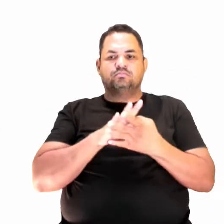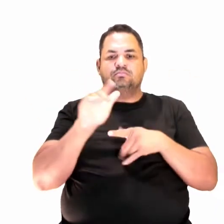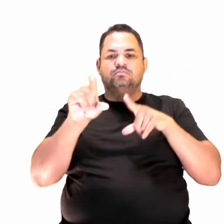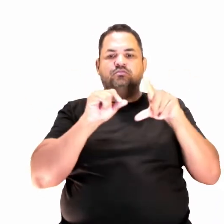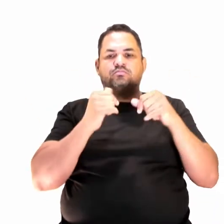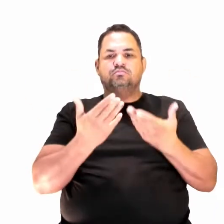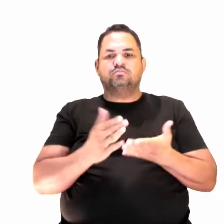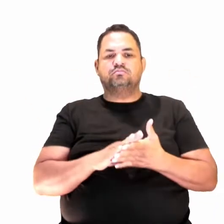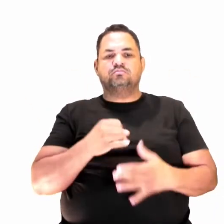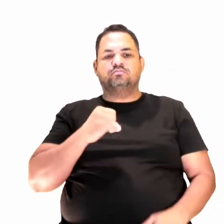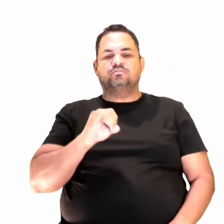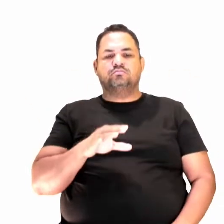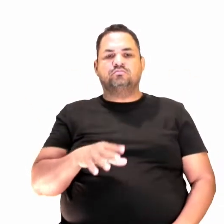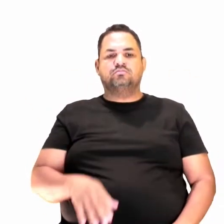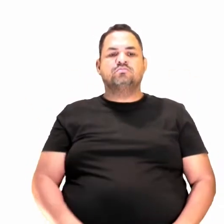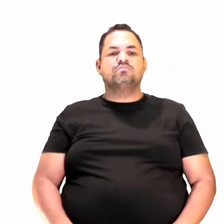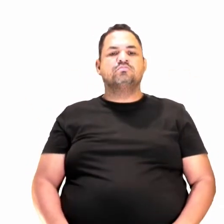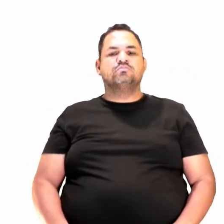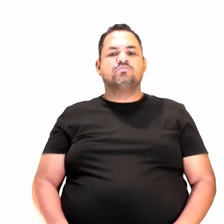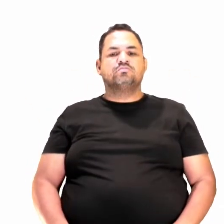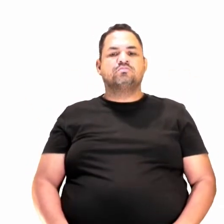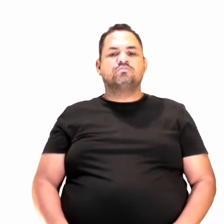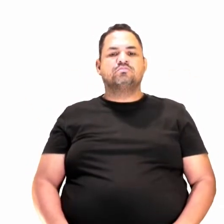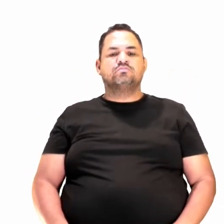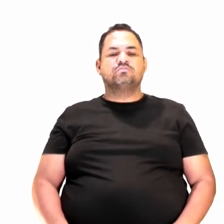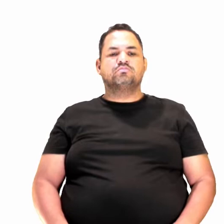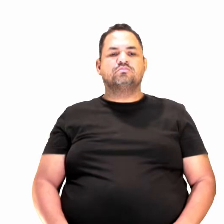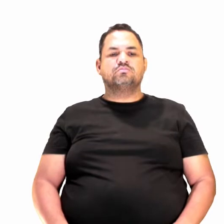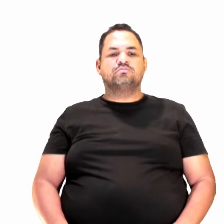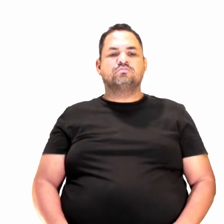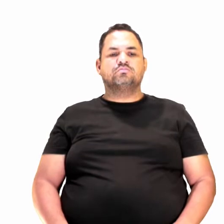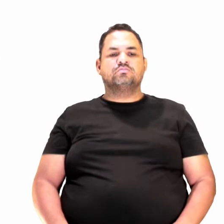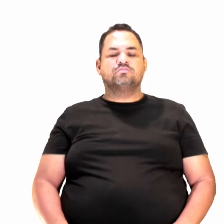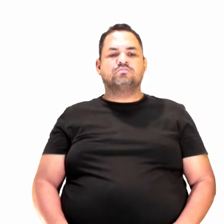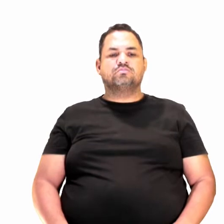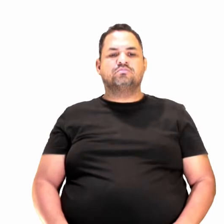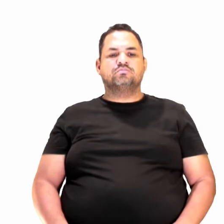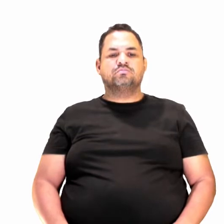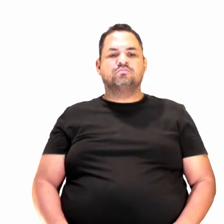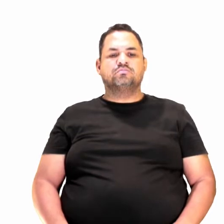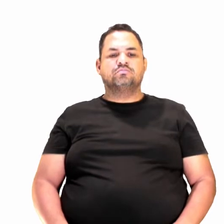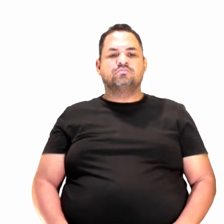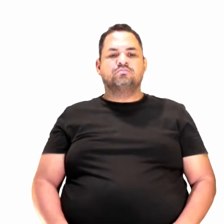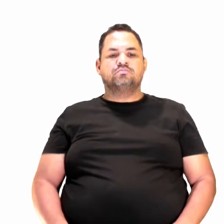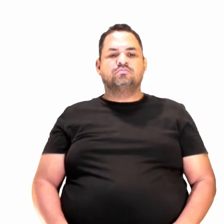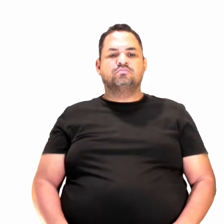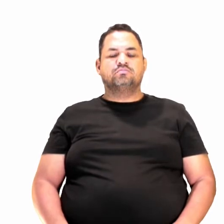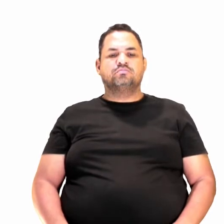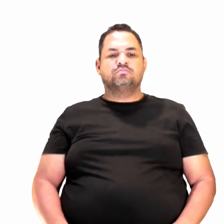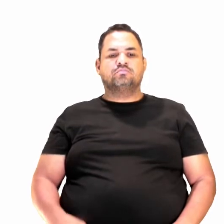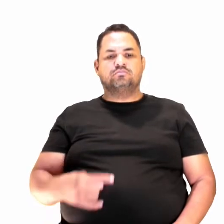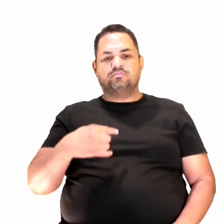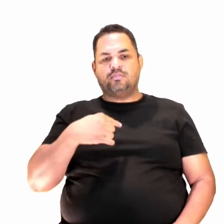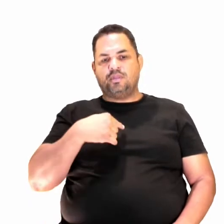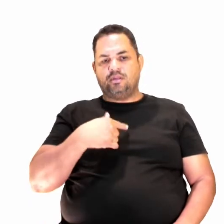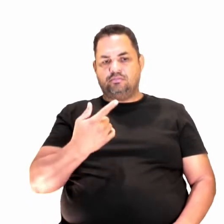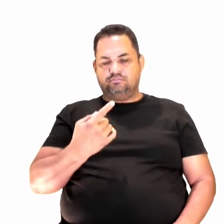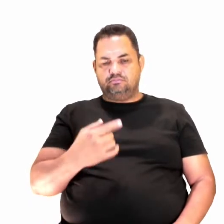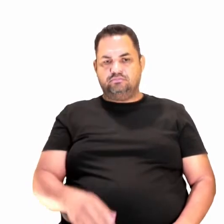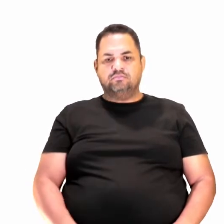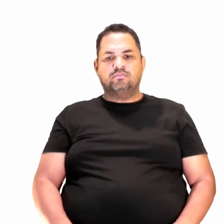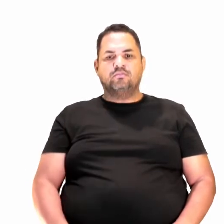bacana, então opte por usar a palavra chubby. Vai falar, eu sou gordinho, eu sou gordinha. Chubby. Chubby é a palavra que você deve usar.